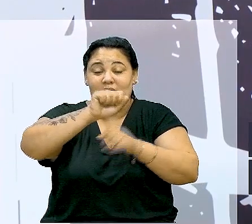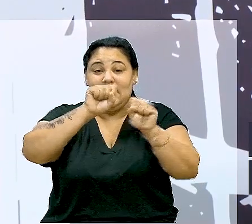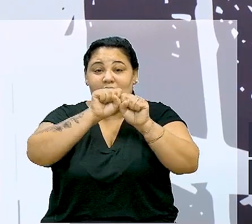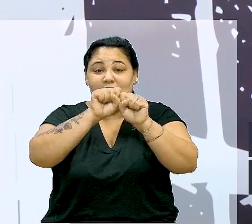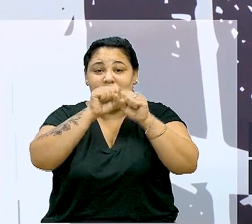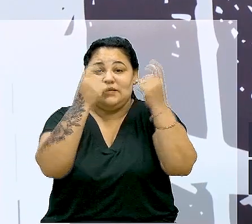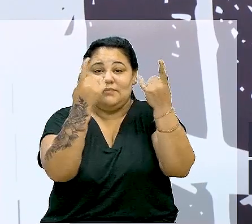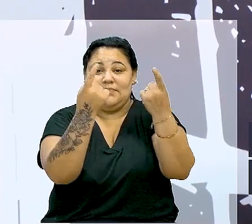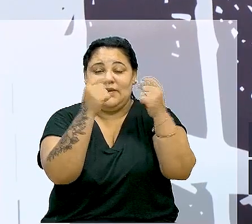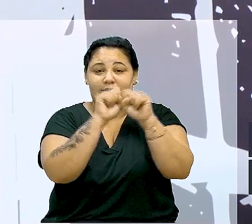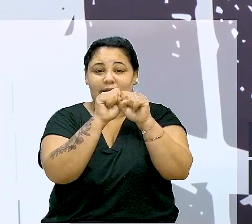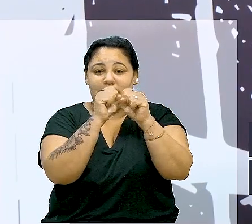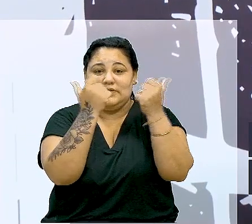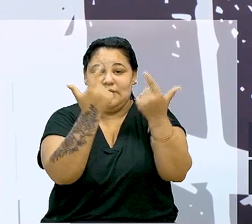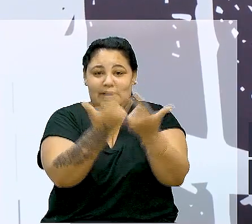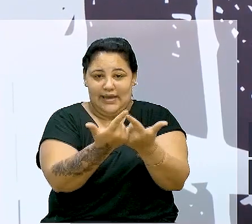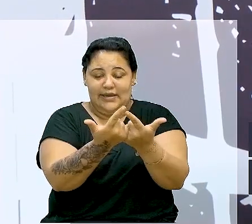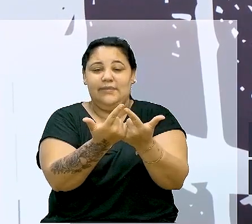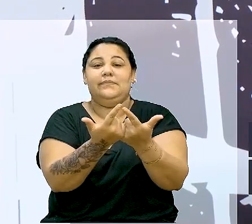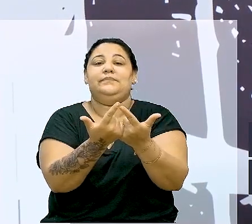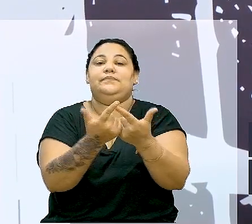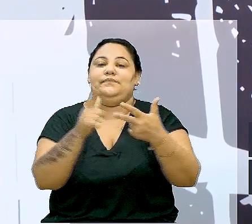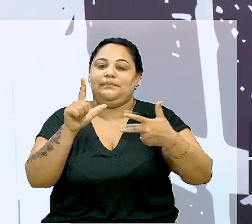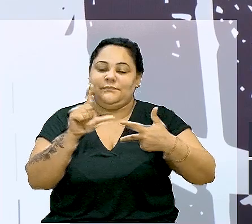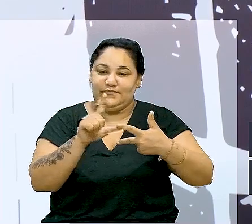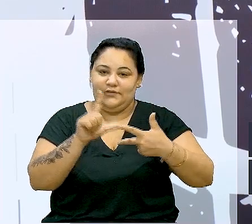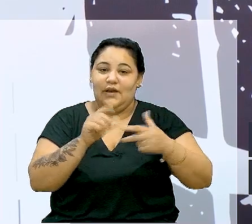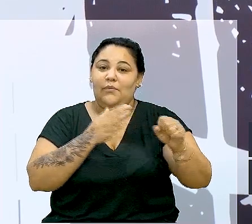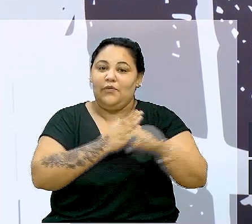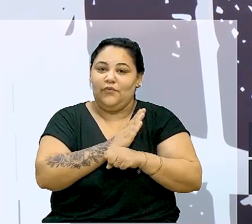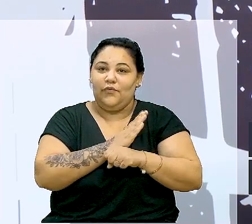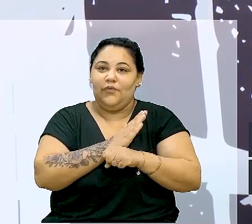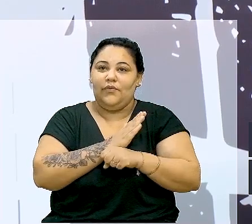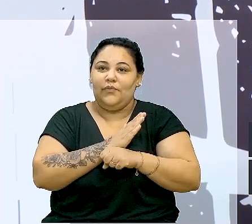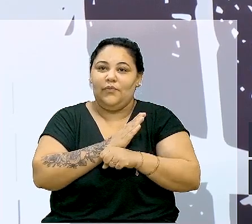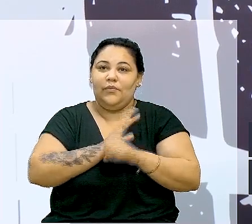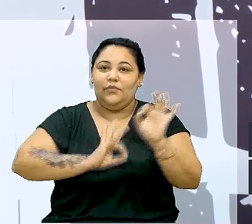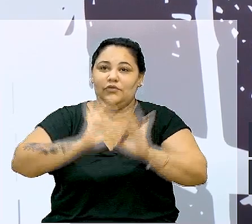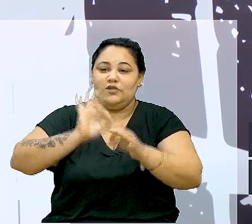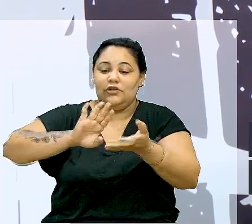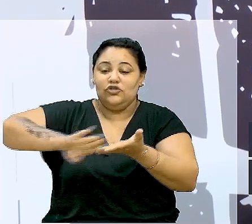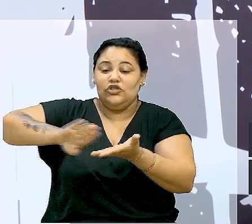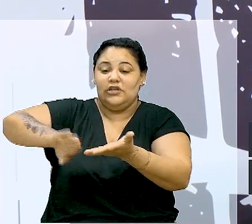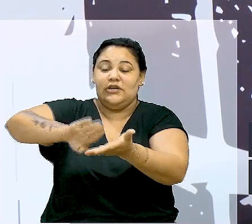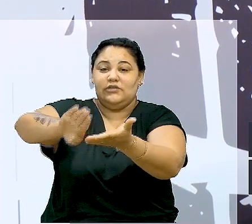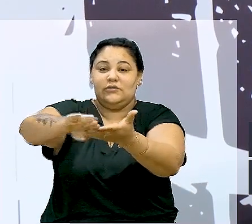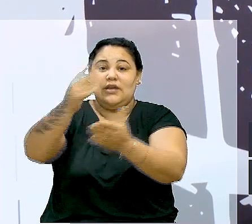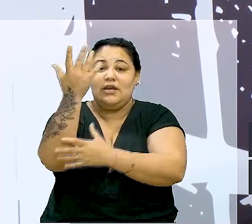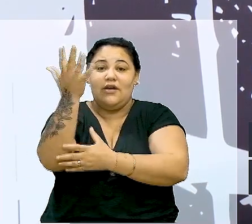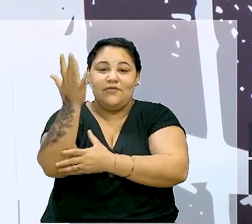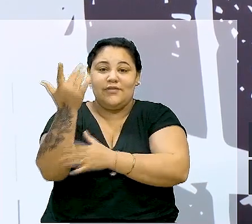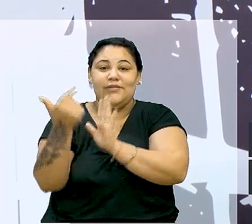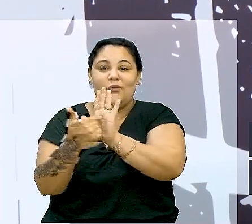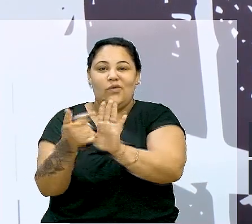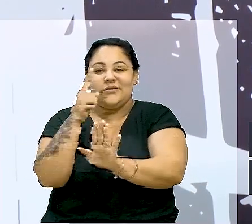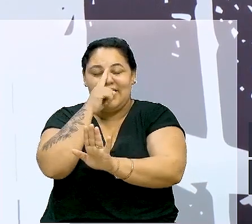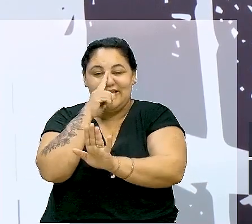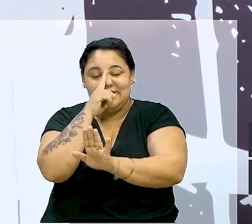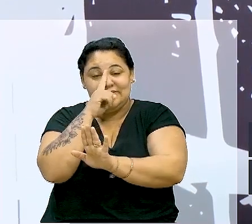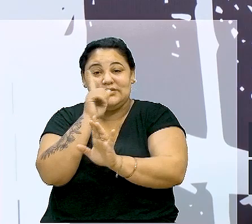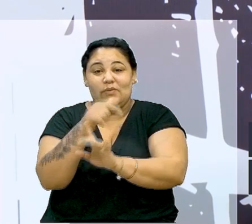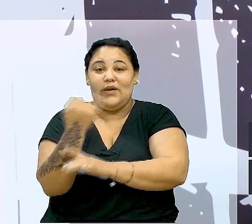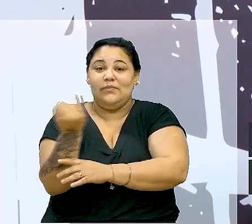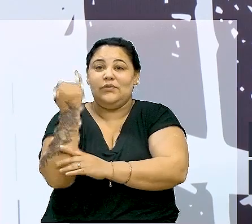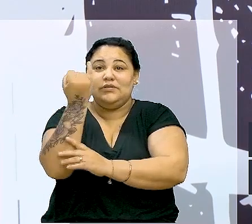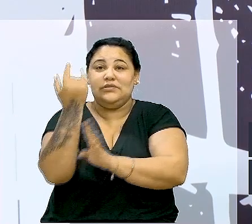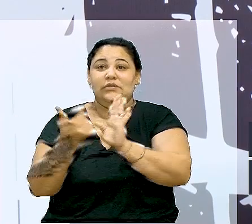Estado do Rio Grande do Sul aprovou um projeto liberando a retirada dessas árvores que oferecem esse tipo de risco então a importância que